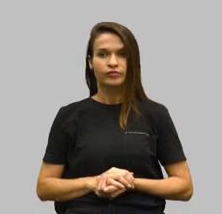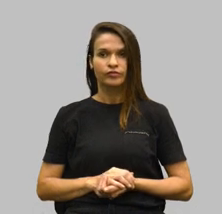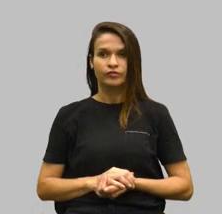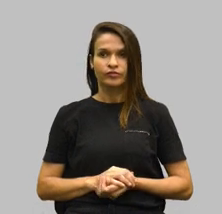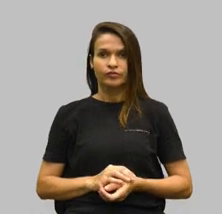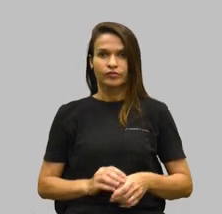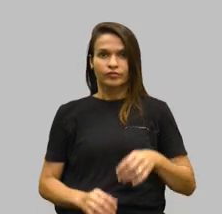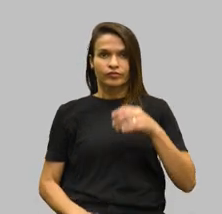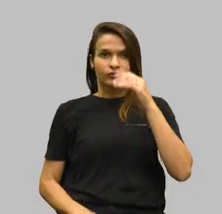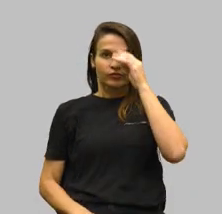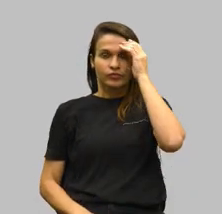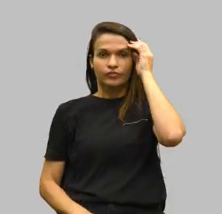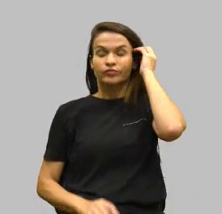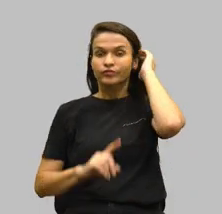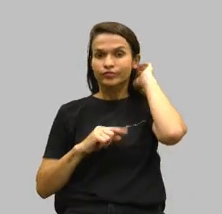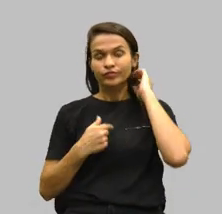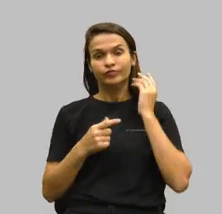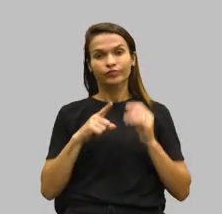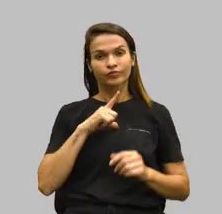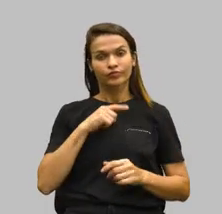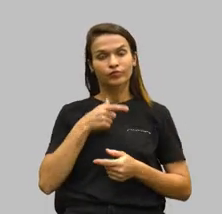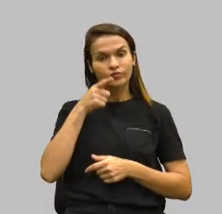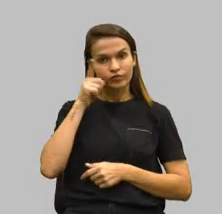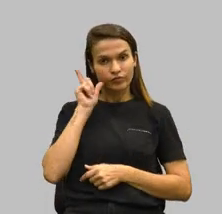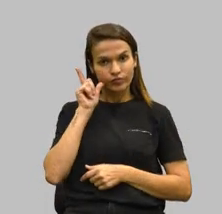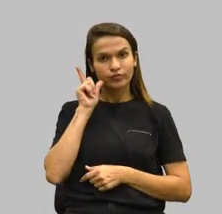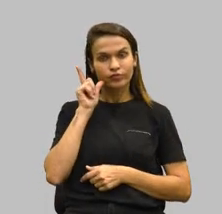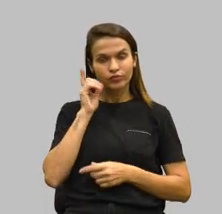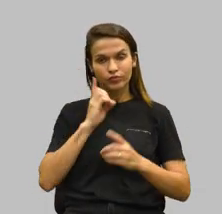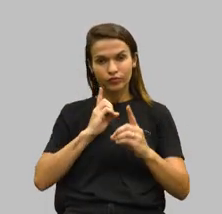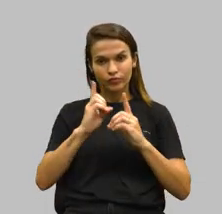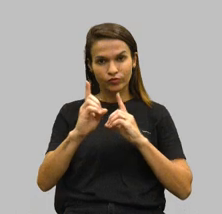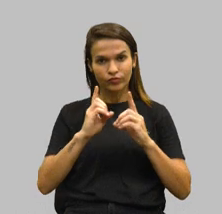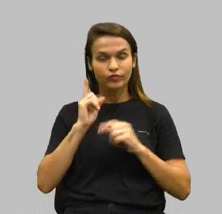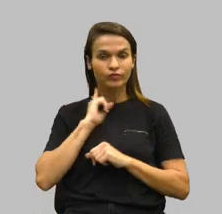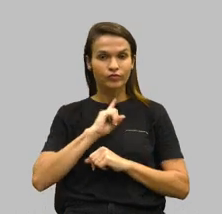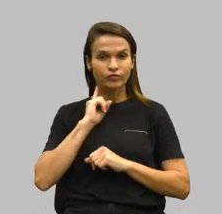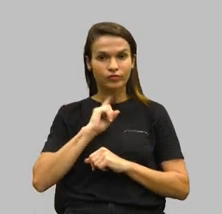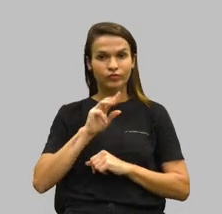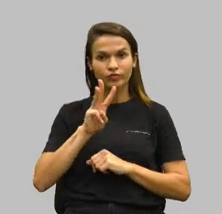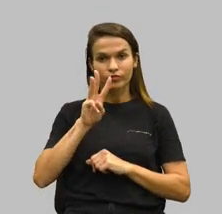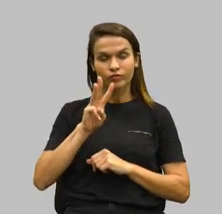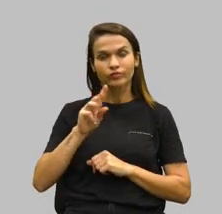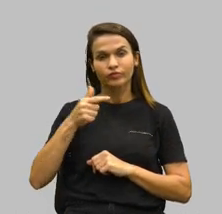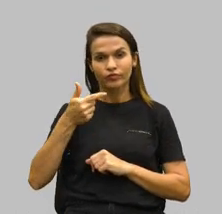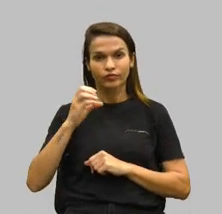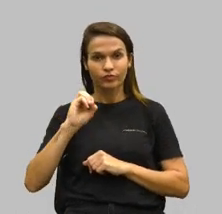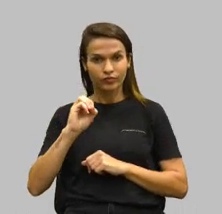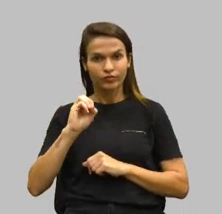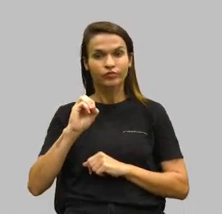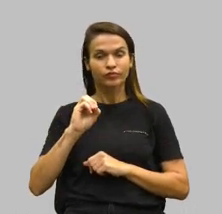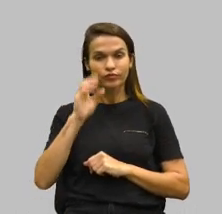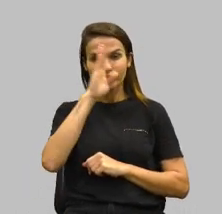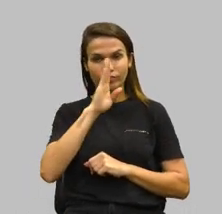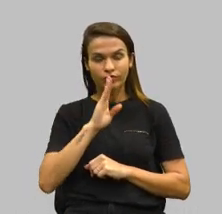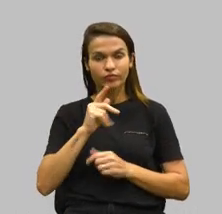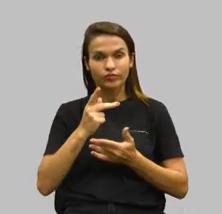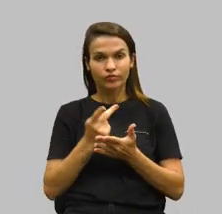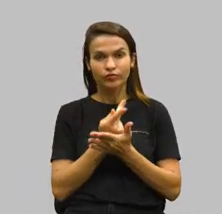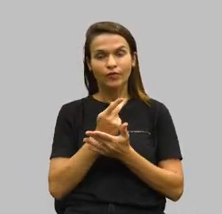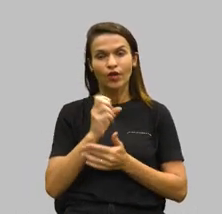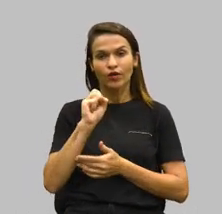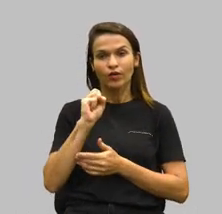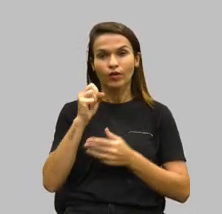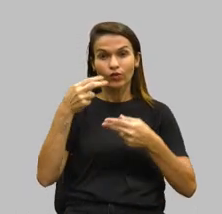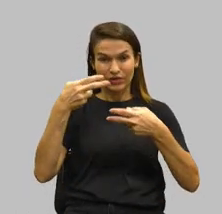mulheres nós tivemos também ontem o diálogo Minas Gerais W20 Brasil que aconteceu na no sebrai no